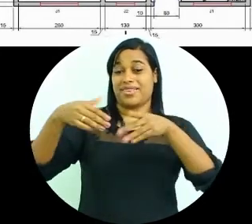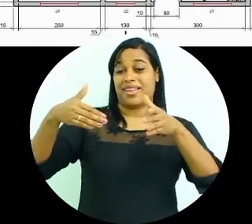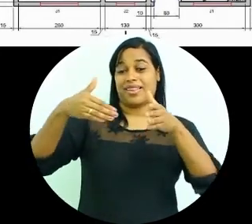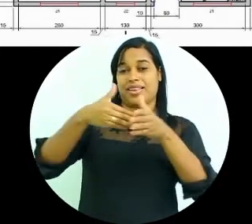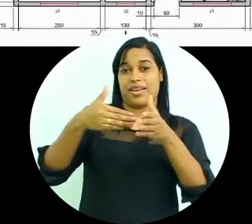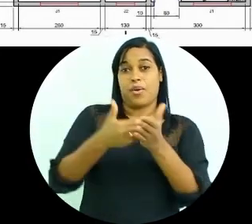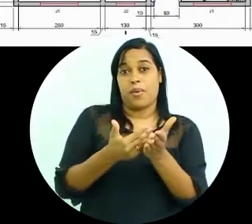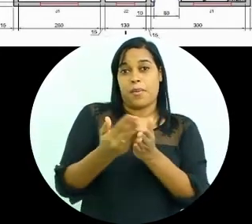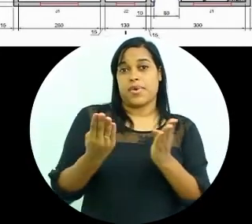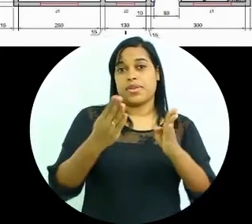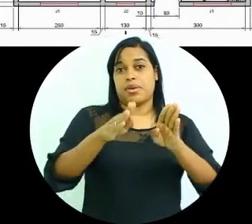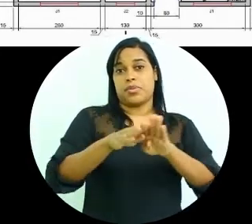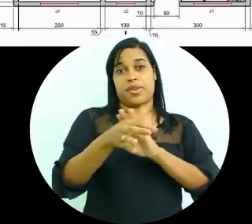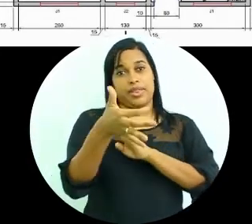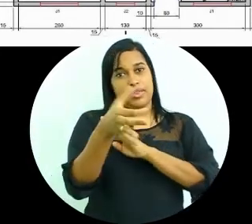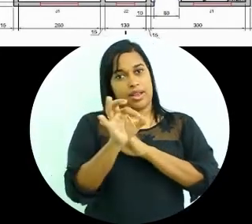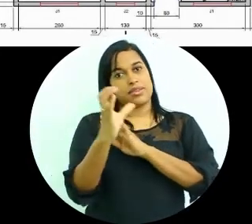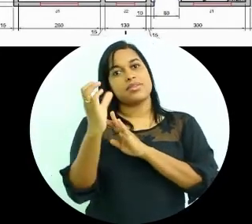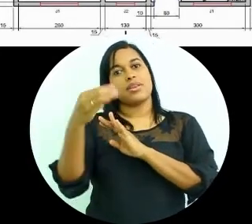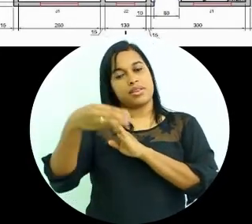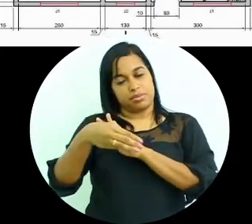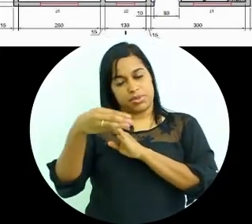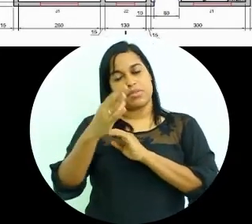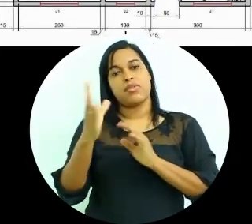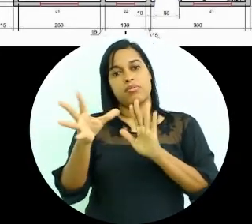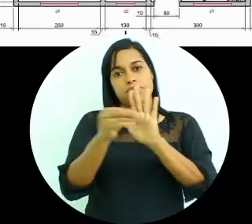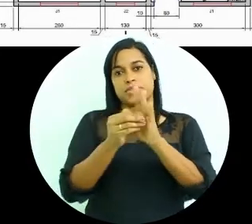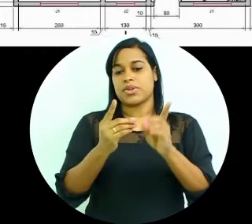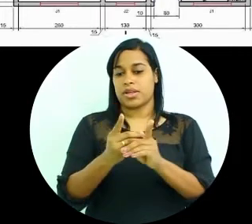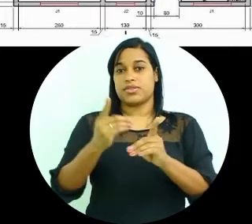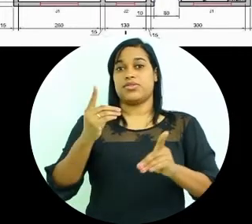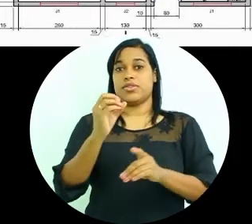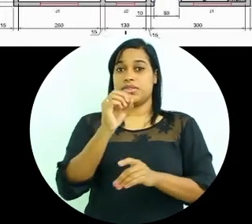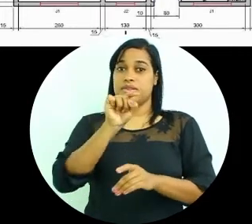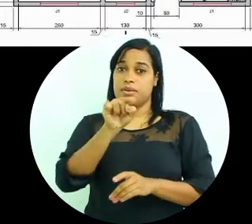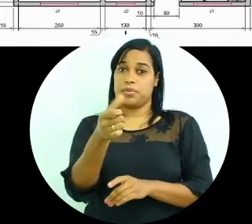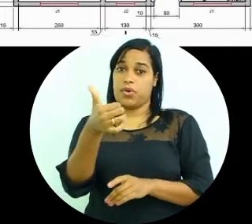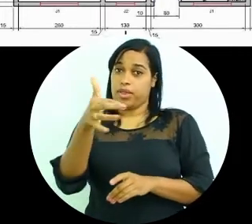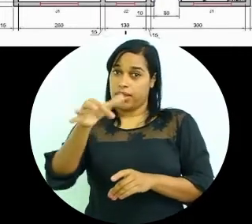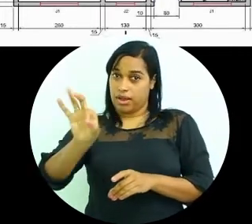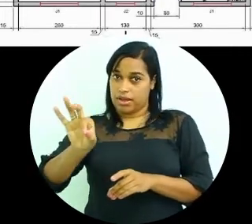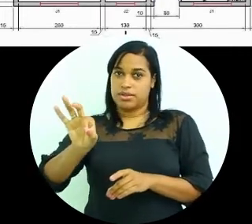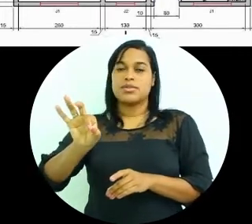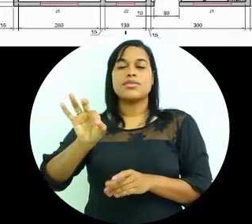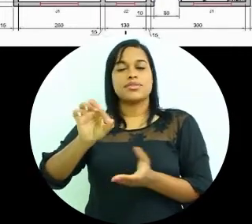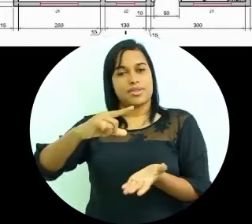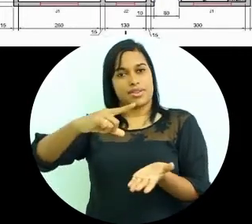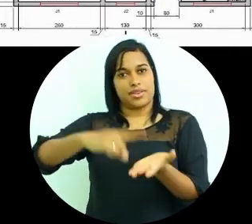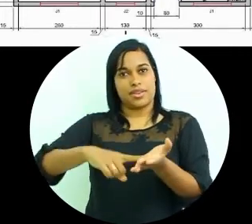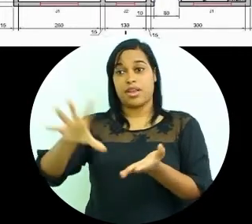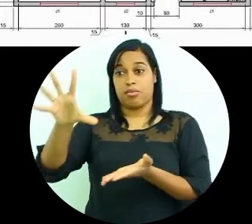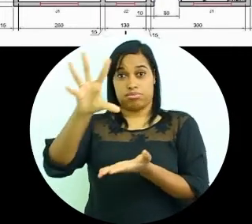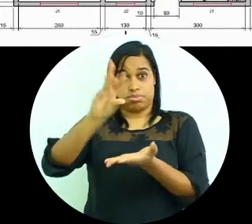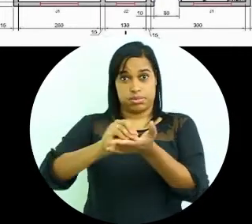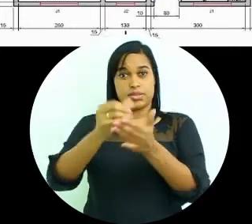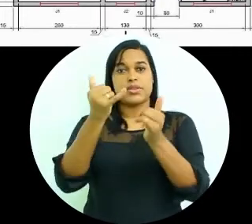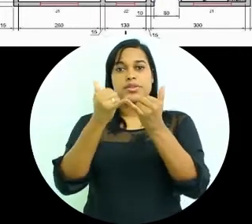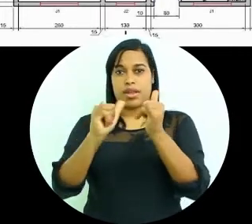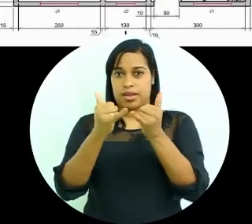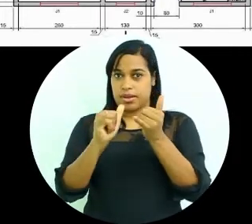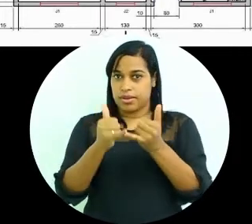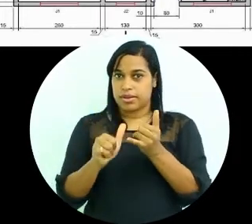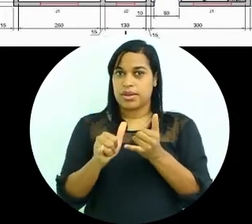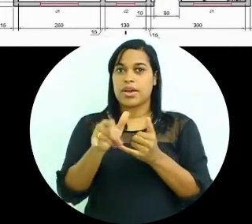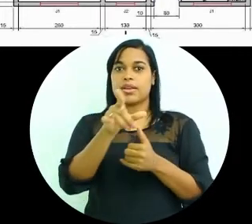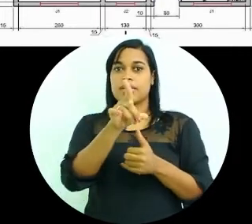10 centímetros. E aí eu vou inserir a distância no Offset de 0,10. Enter. Vou selecionar a